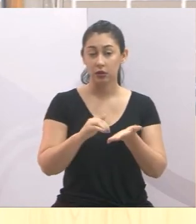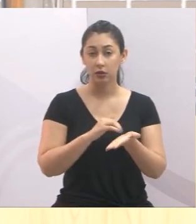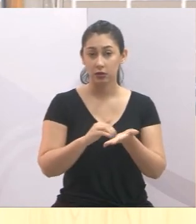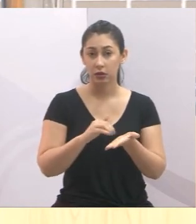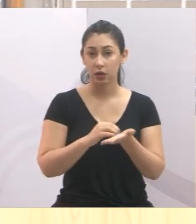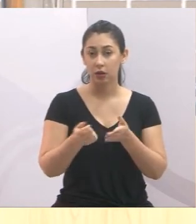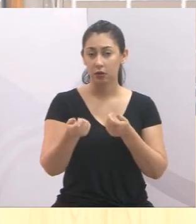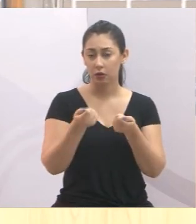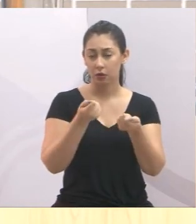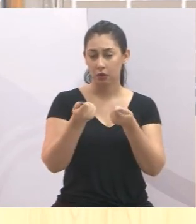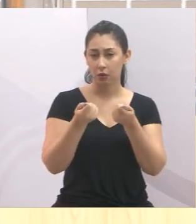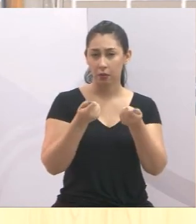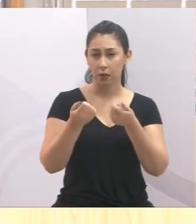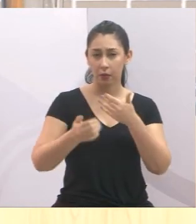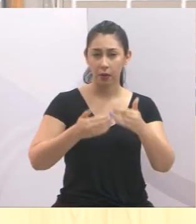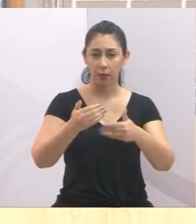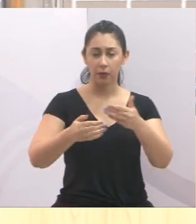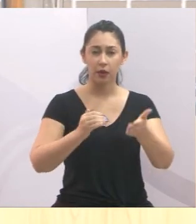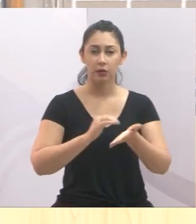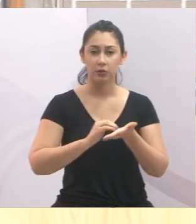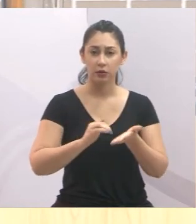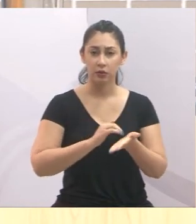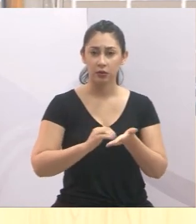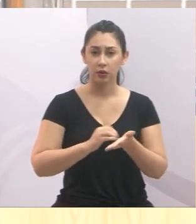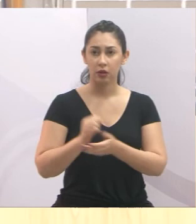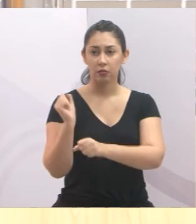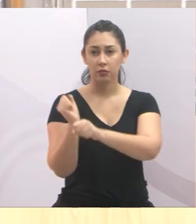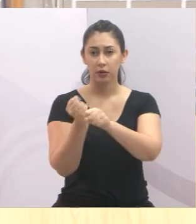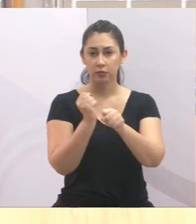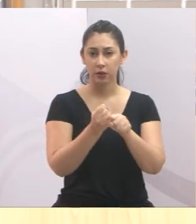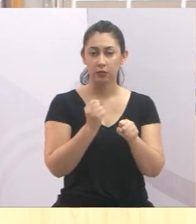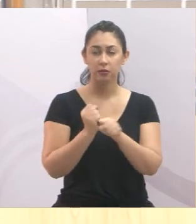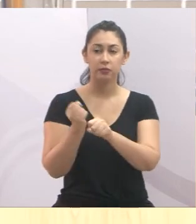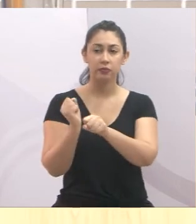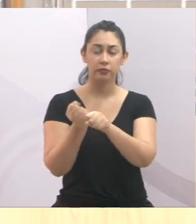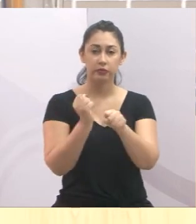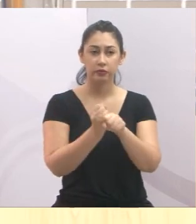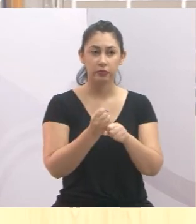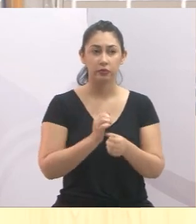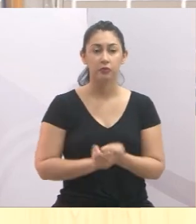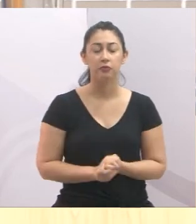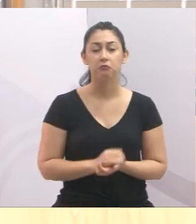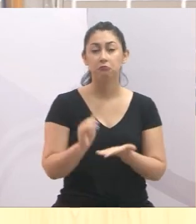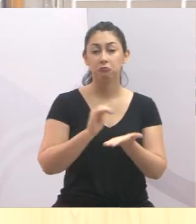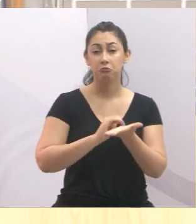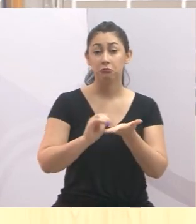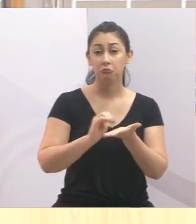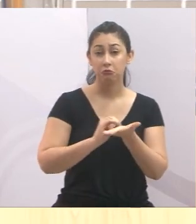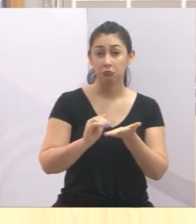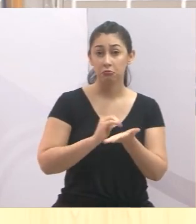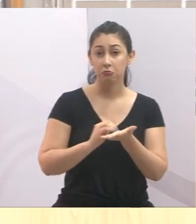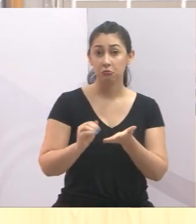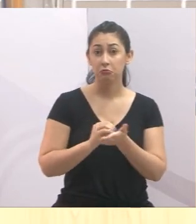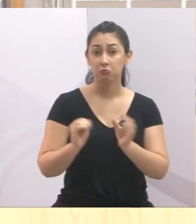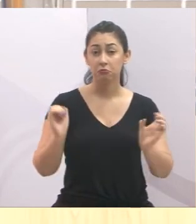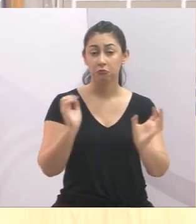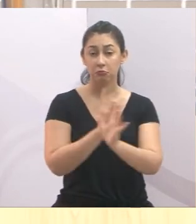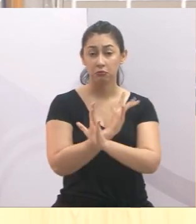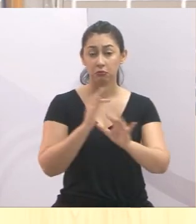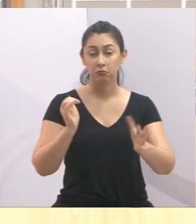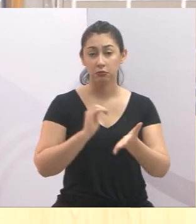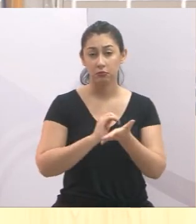Desenvolvimento Econômico, à Secretaria de Infraestrutura, à Secretaria de Mobilidade Urbana,